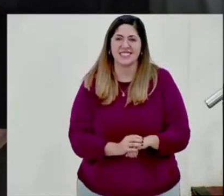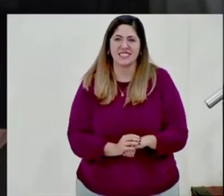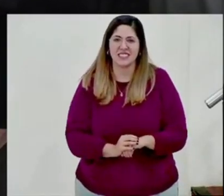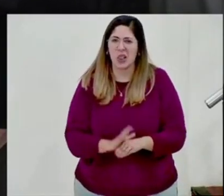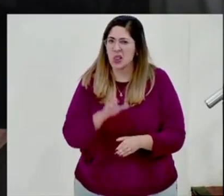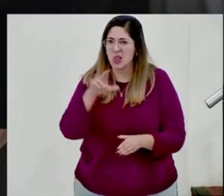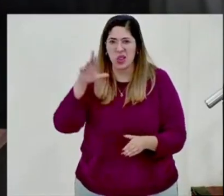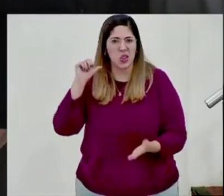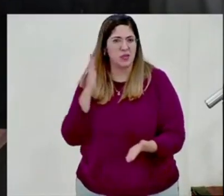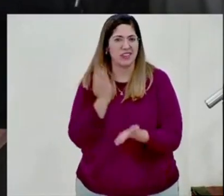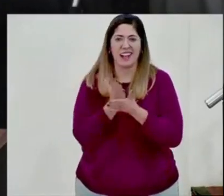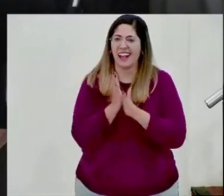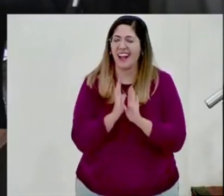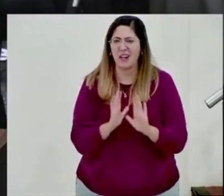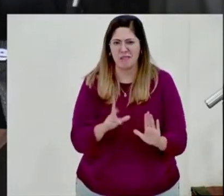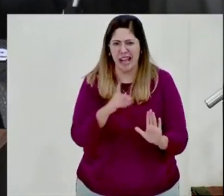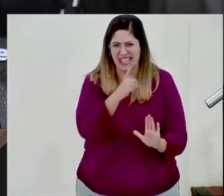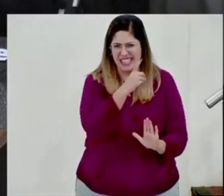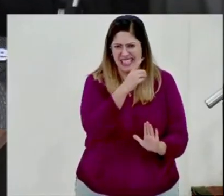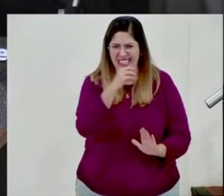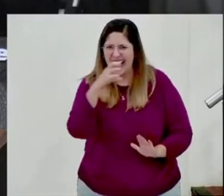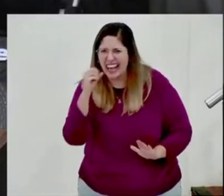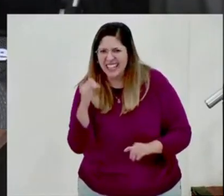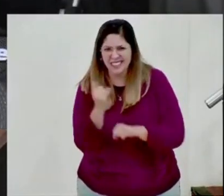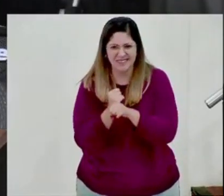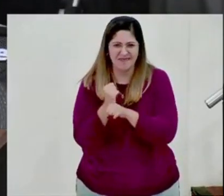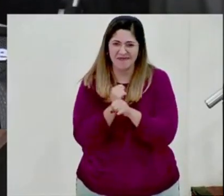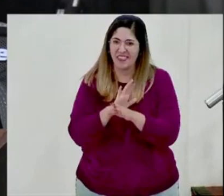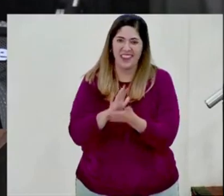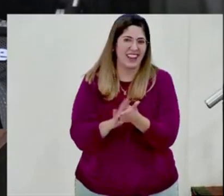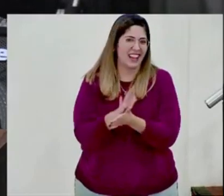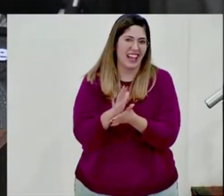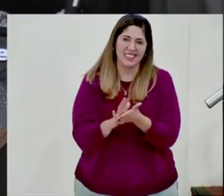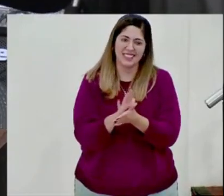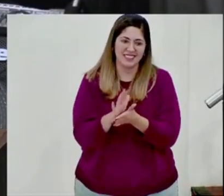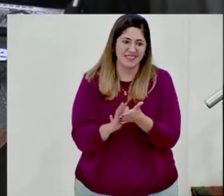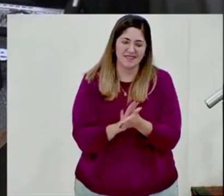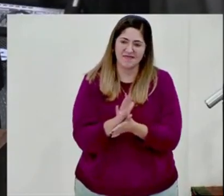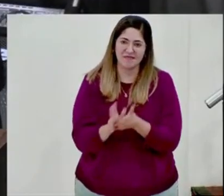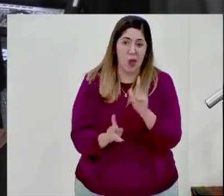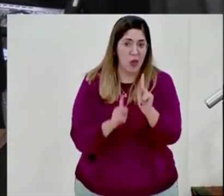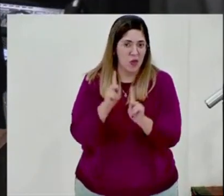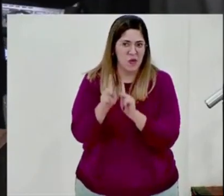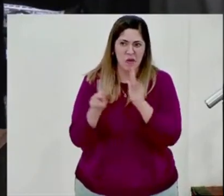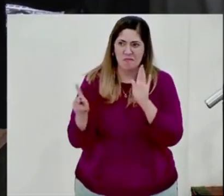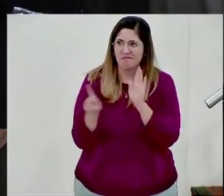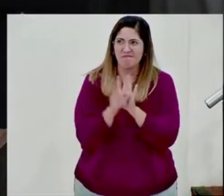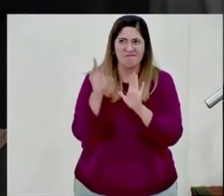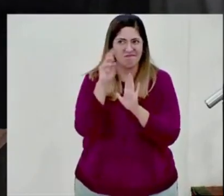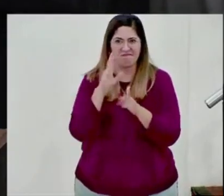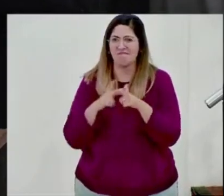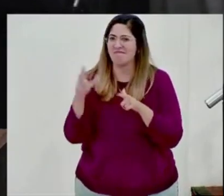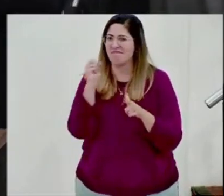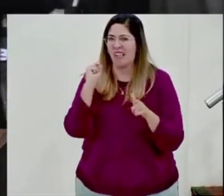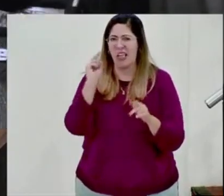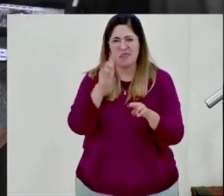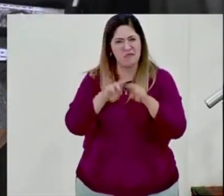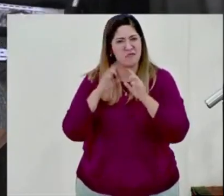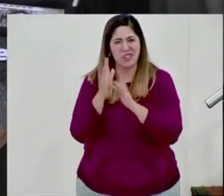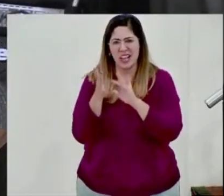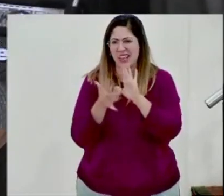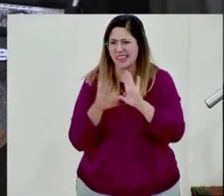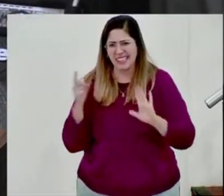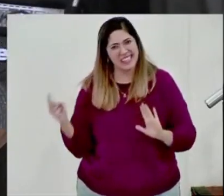parar, querido. 100 anos não é nada para a igreja da Lapa. 100 anos não é nada para o povo de Deus. Nós somos vencedores em Cristo